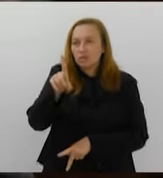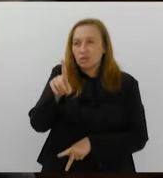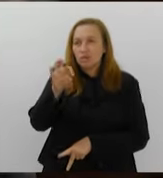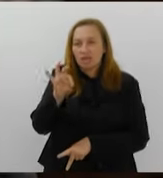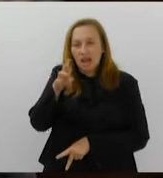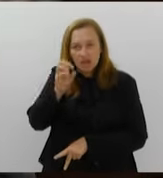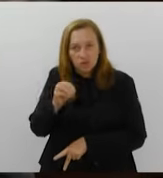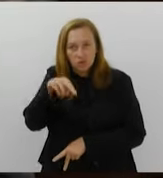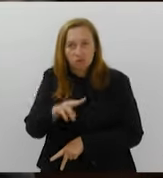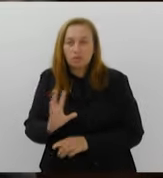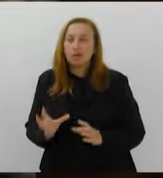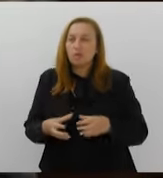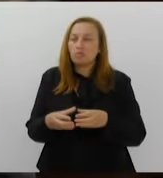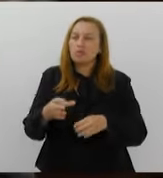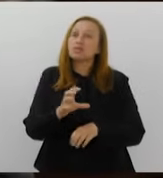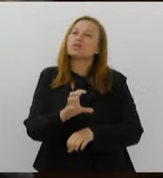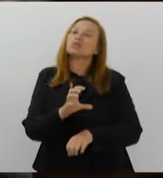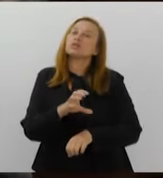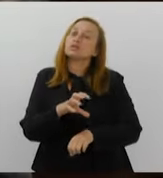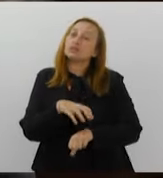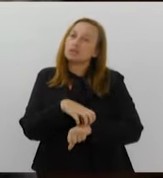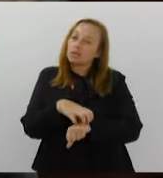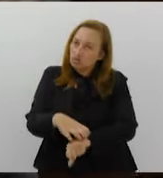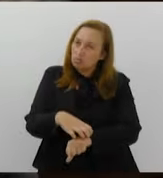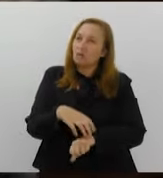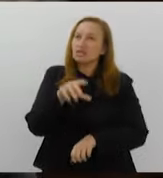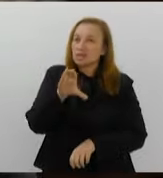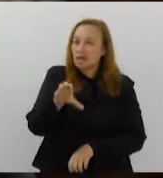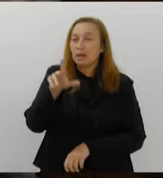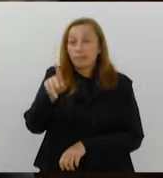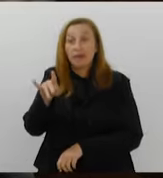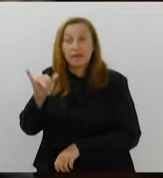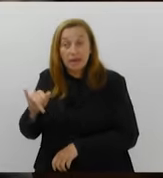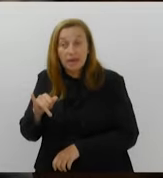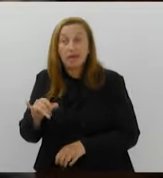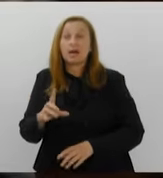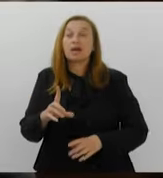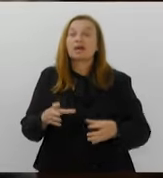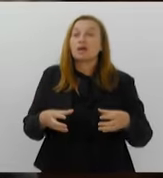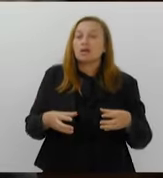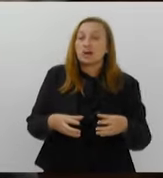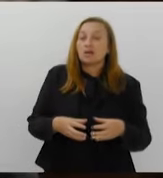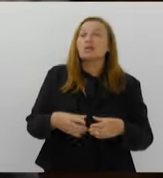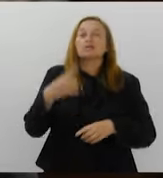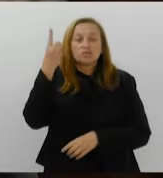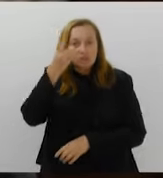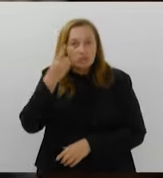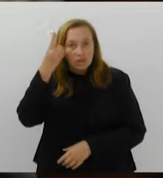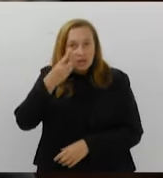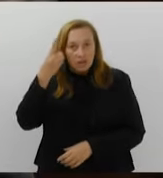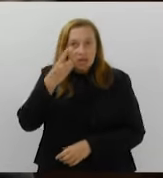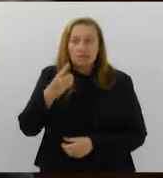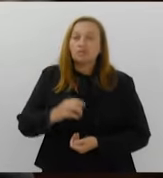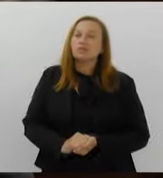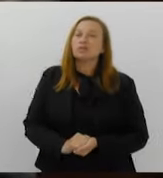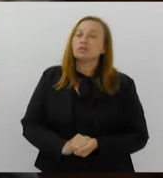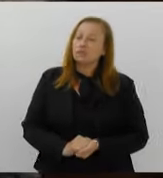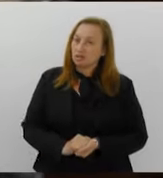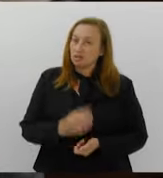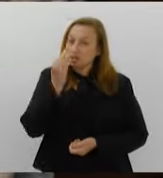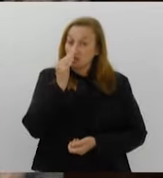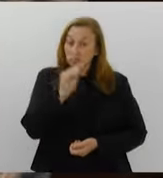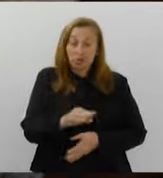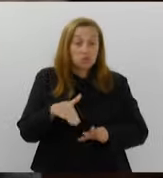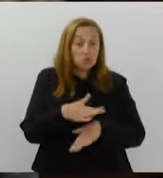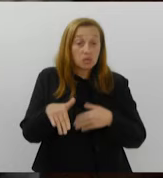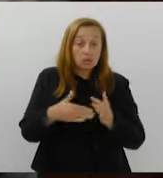de transporte, para com a CPI de serviço delegado, para com a comissão segurança. De segurança, para com os deputados desse parlamento. Descaso total